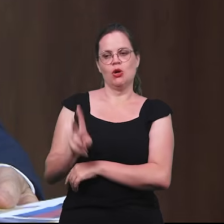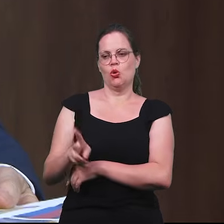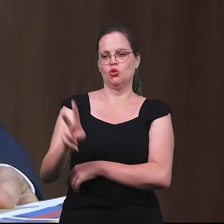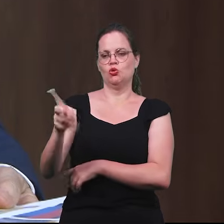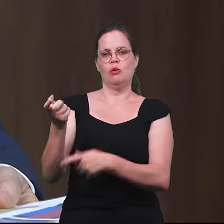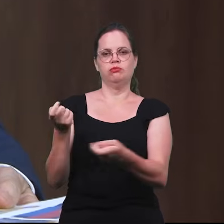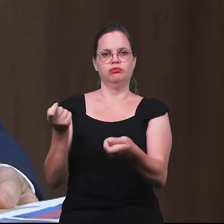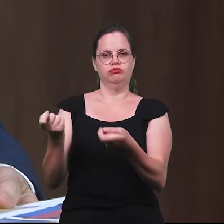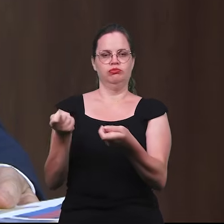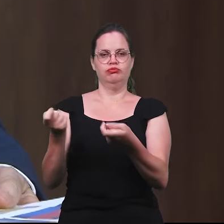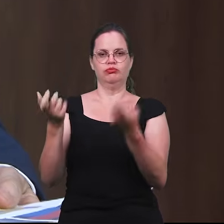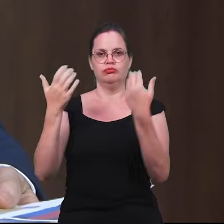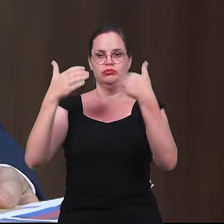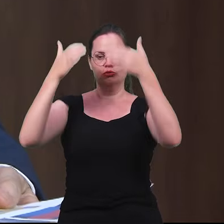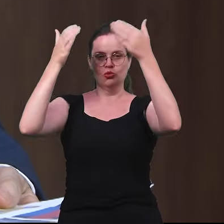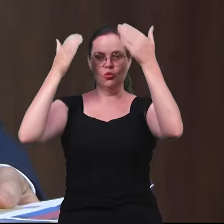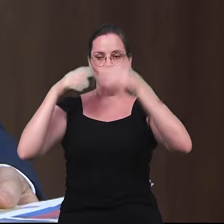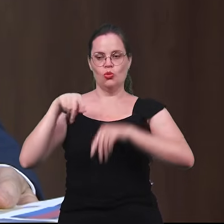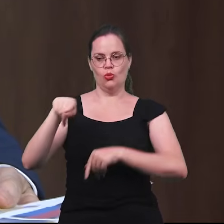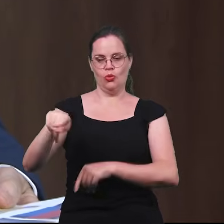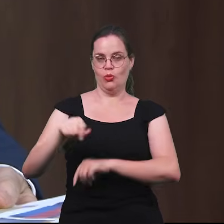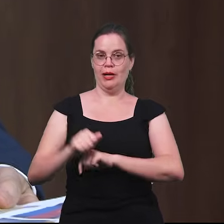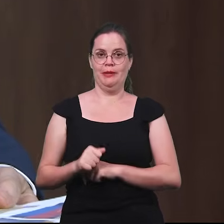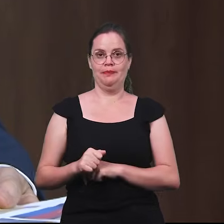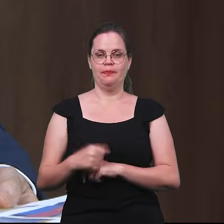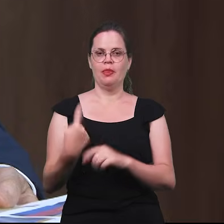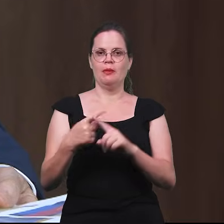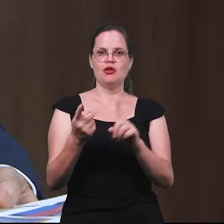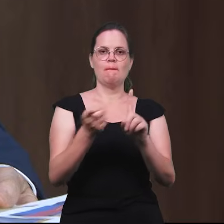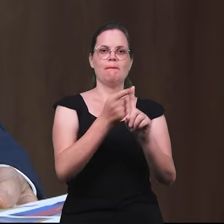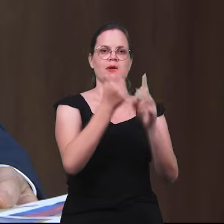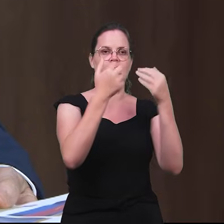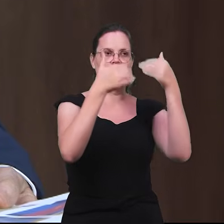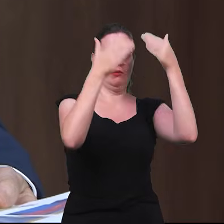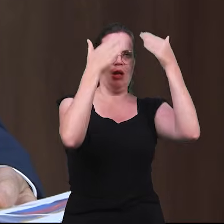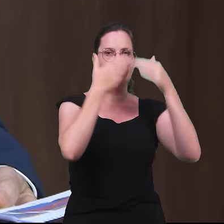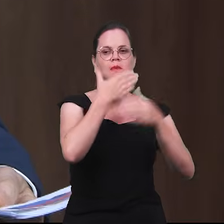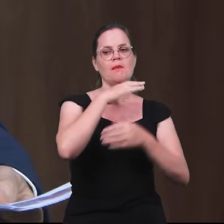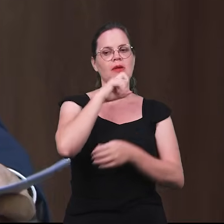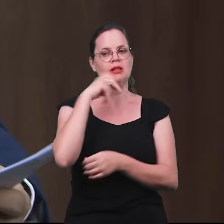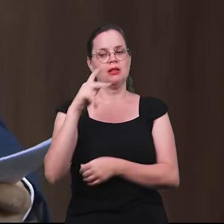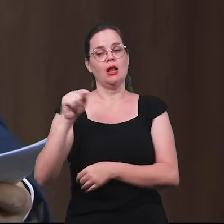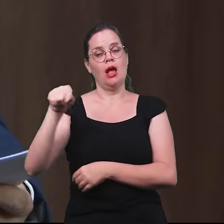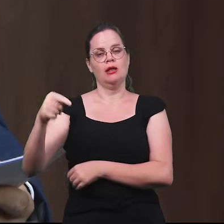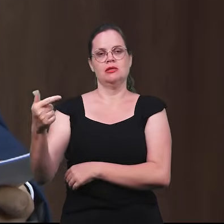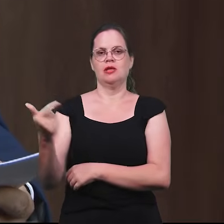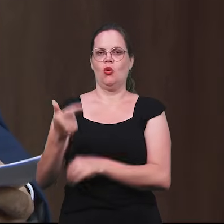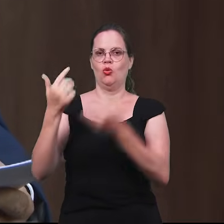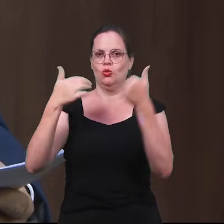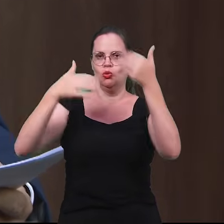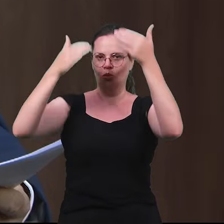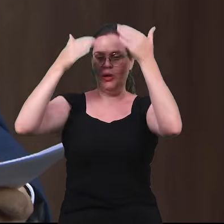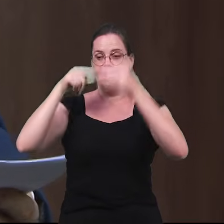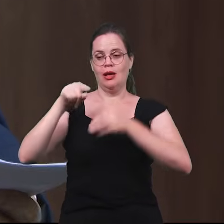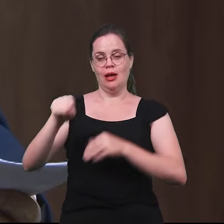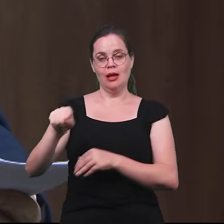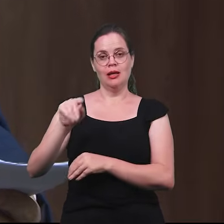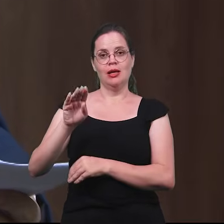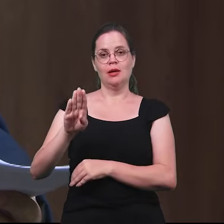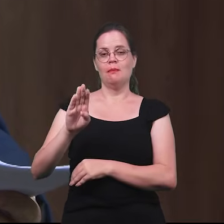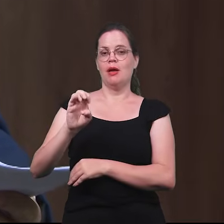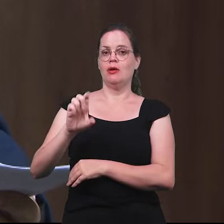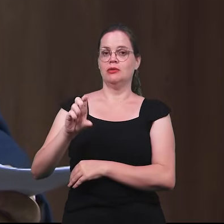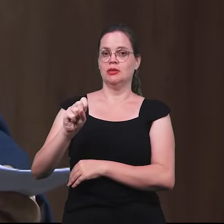era o segundo no reino, mas era rei também na região de Babilônia. E Beltsazar